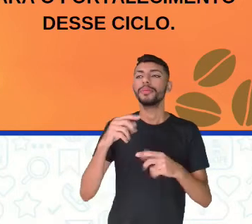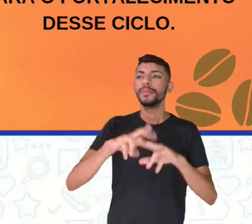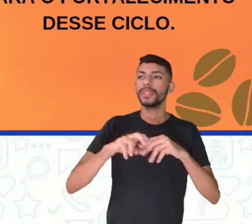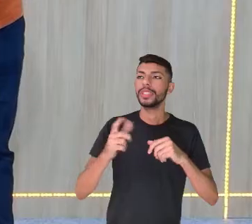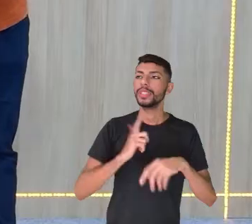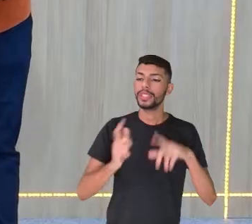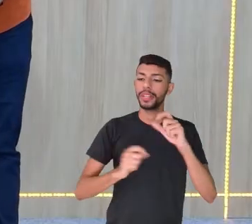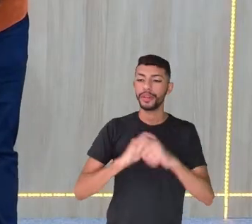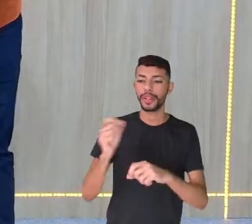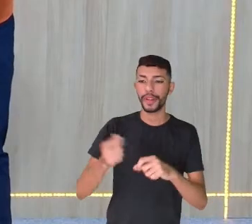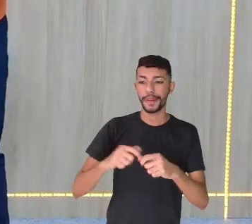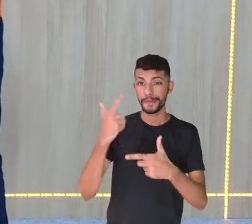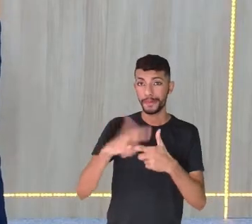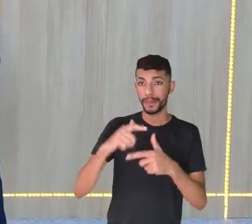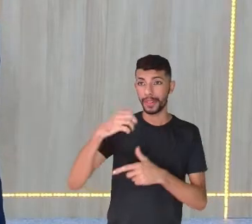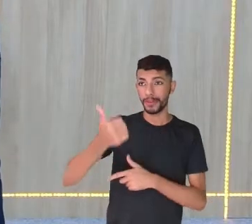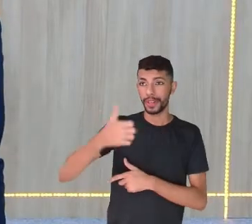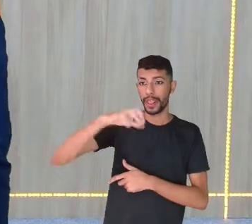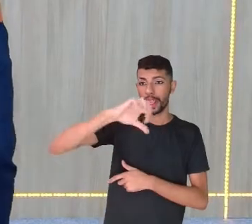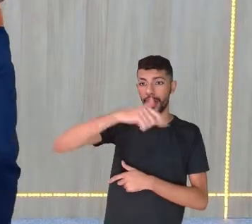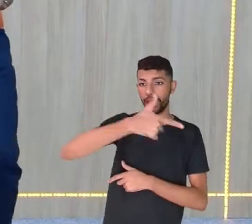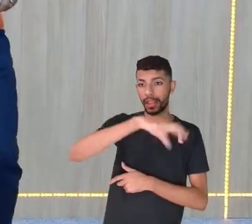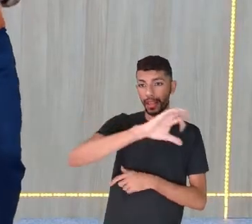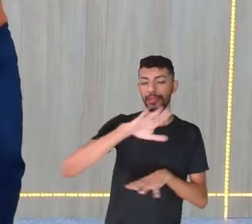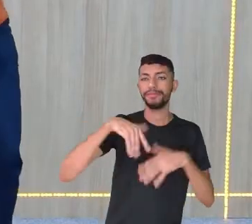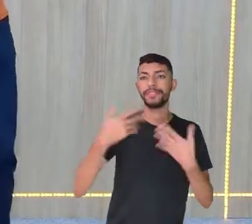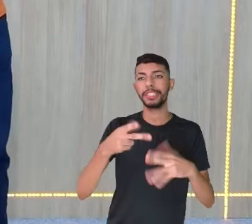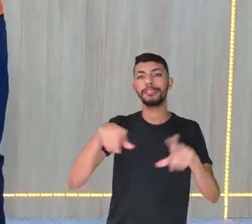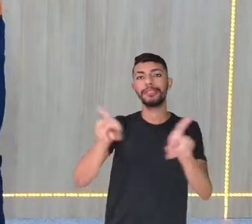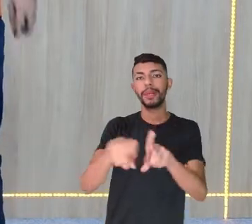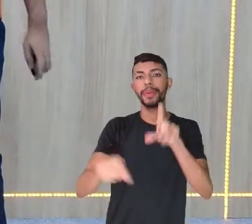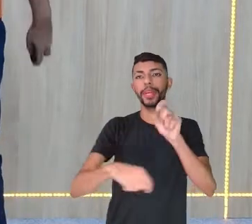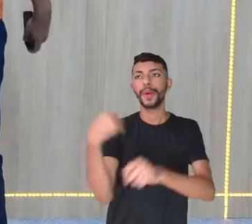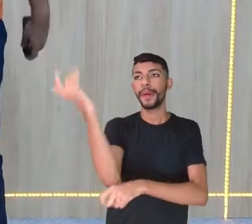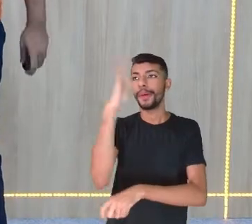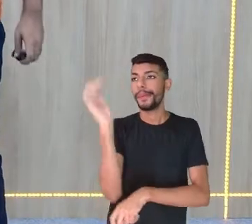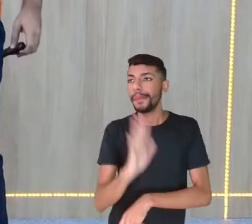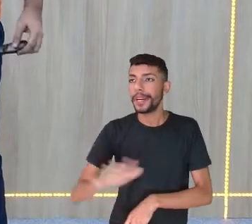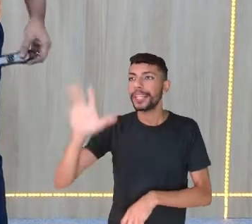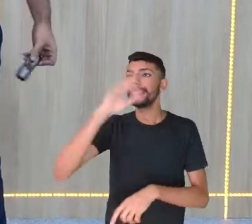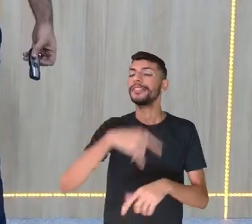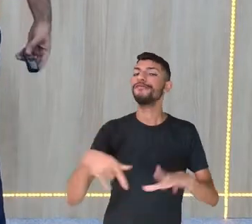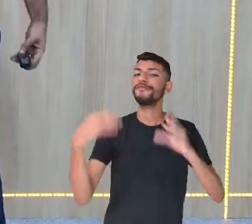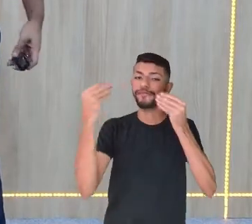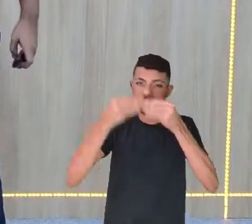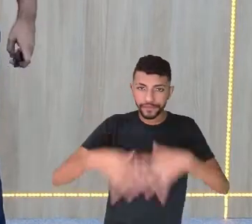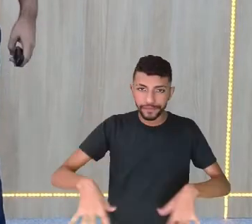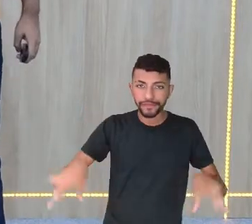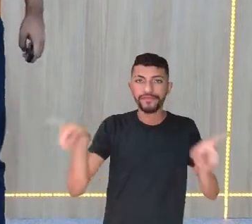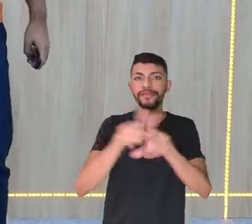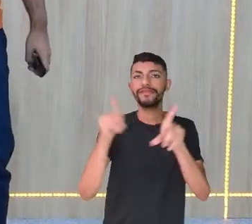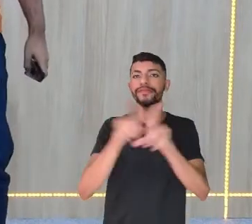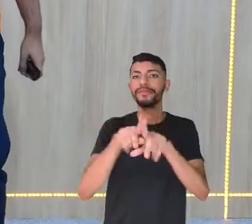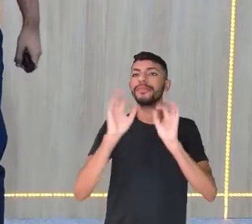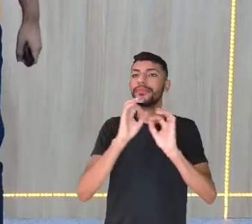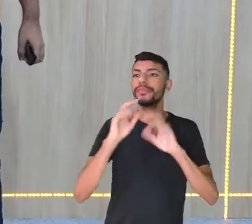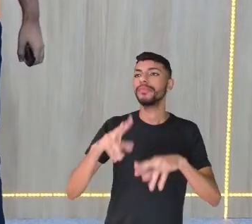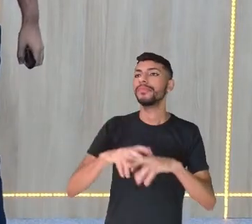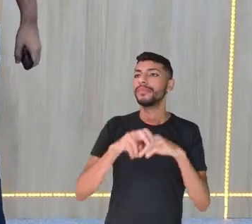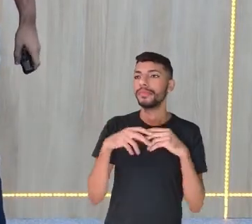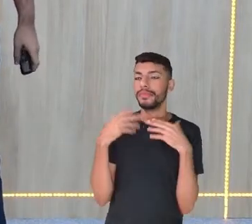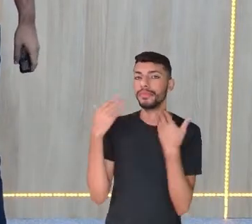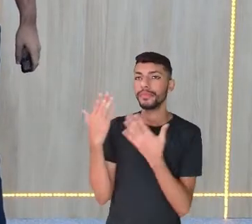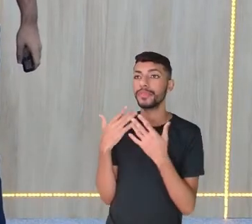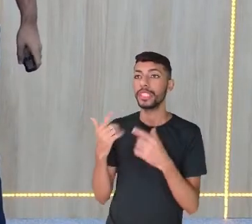de 1929 também, a economia brasileira vai arrastada por essa crise aí também, né? Tem essa queda.